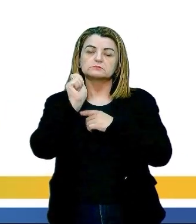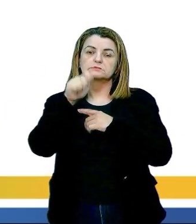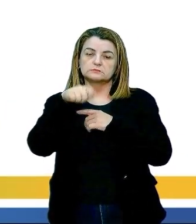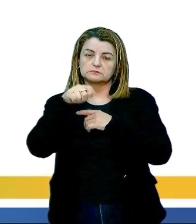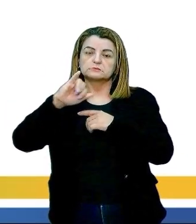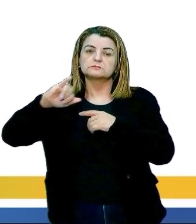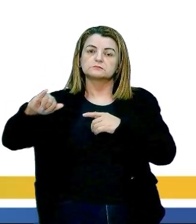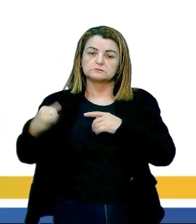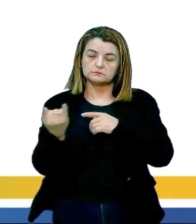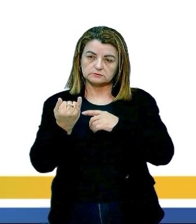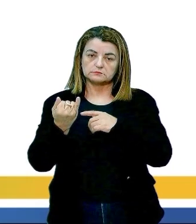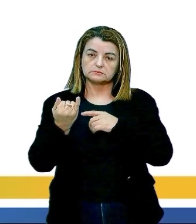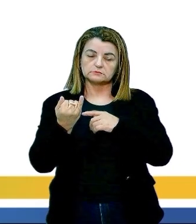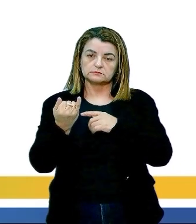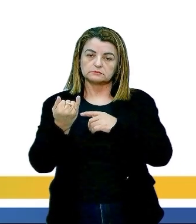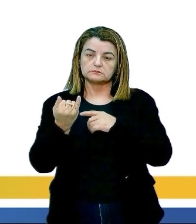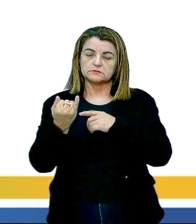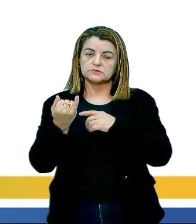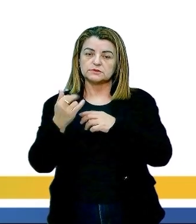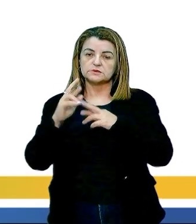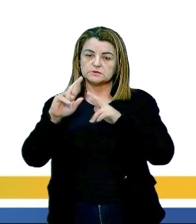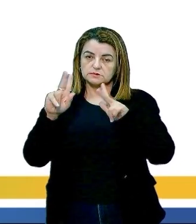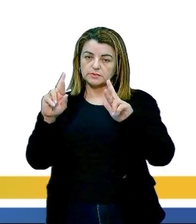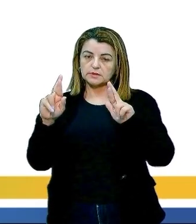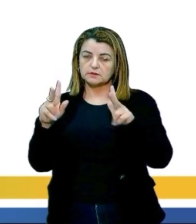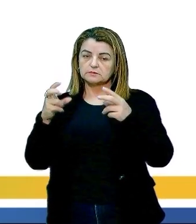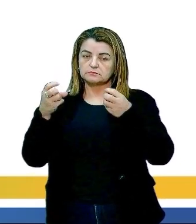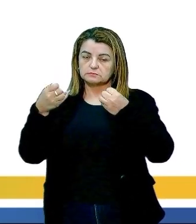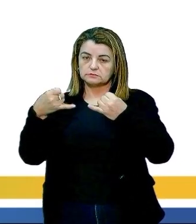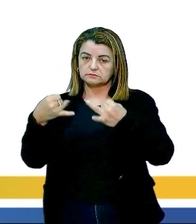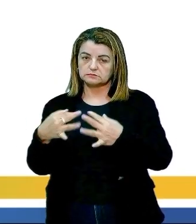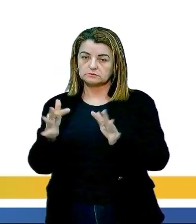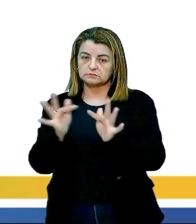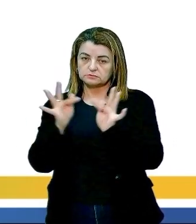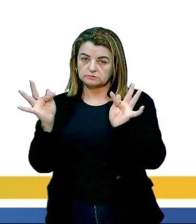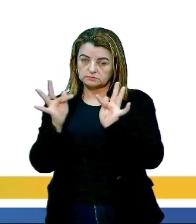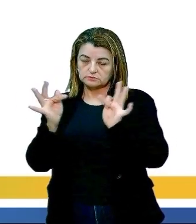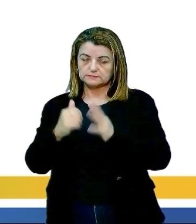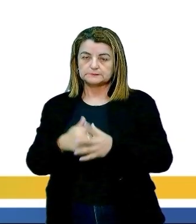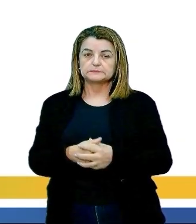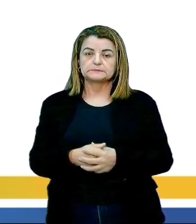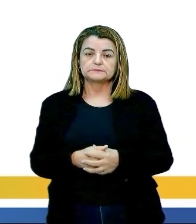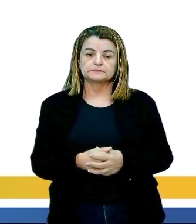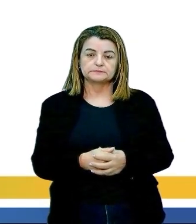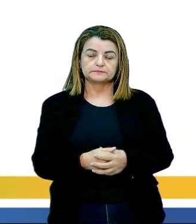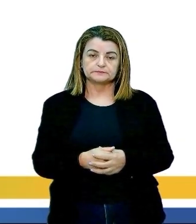essa oportunidade de falar de forma simples e mais complexa.